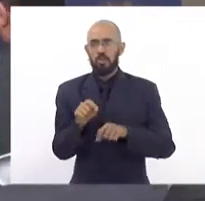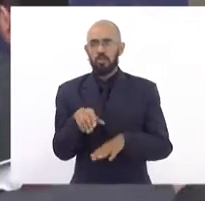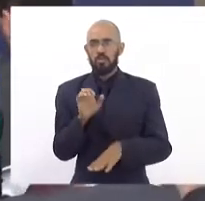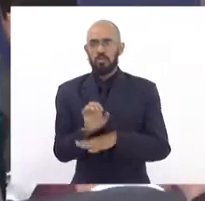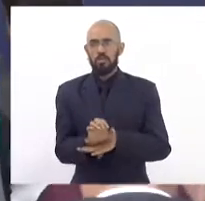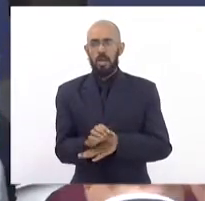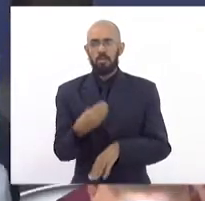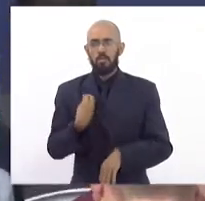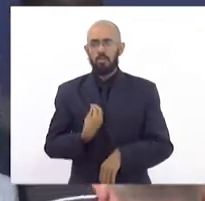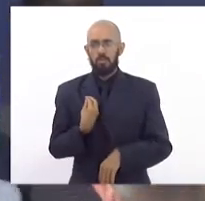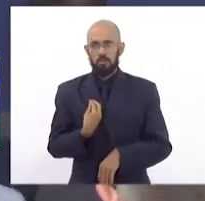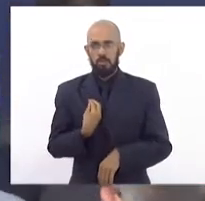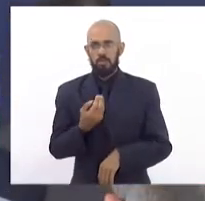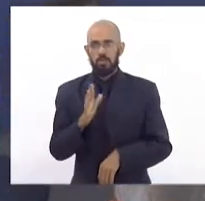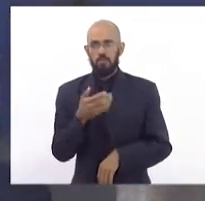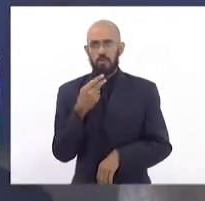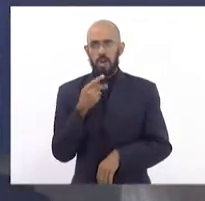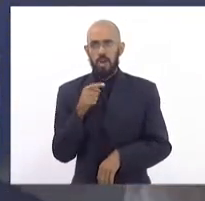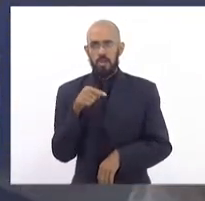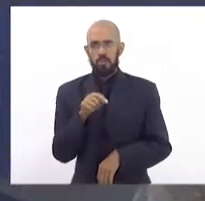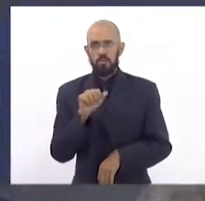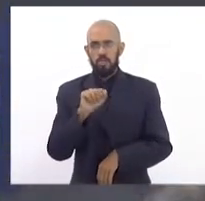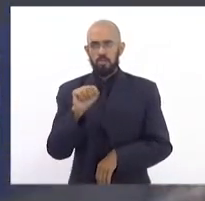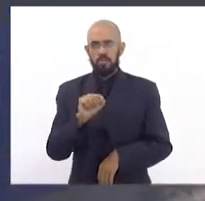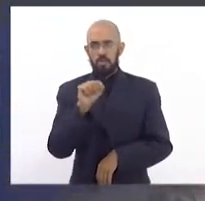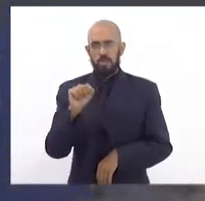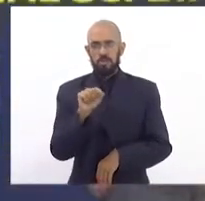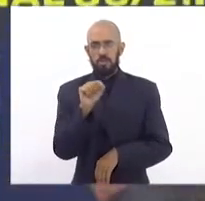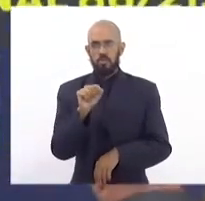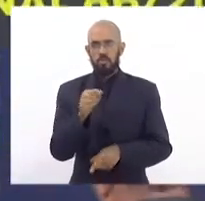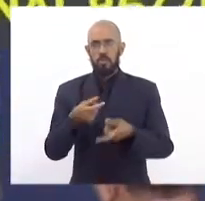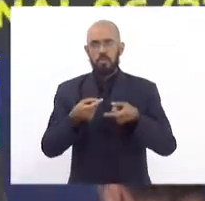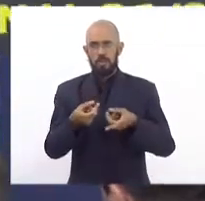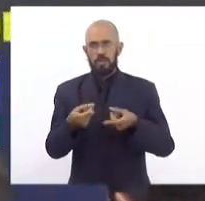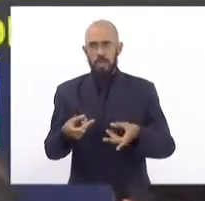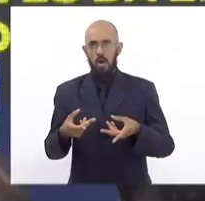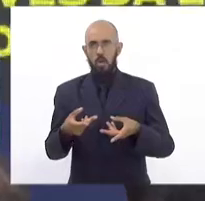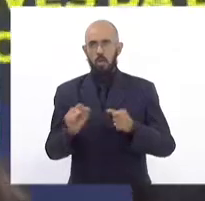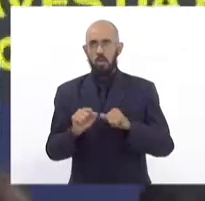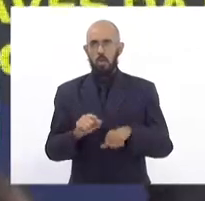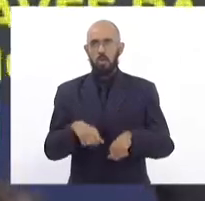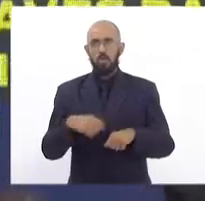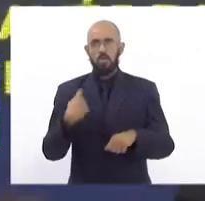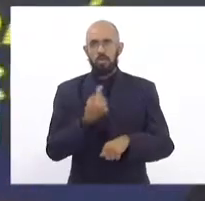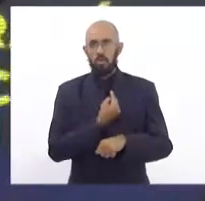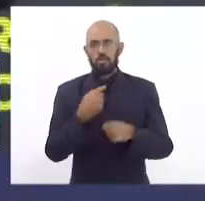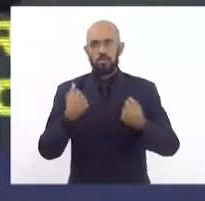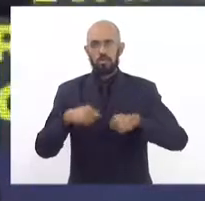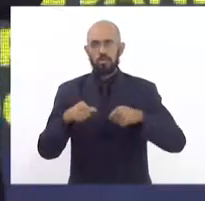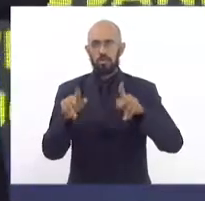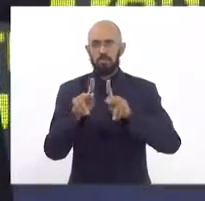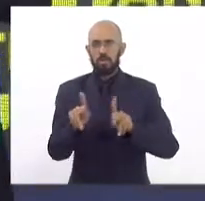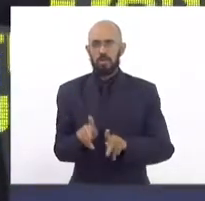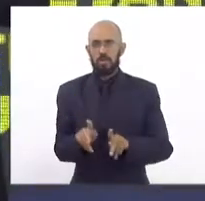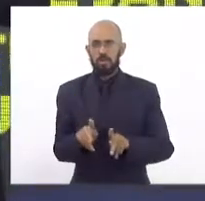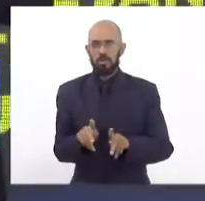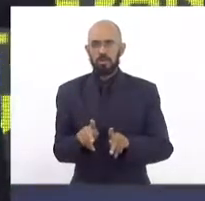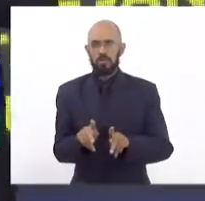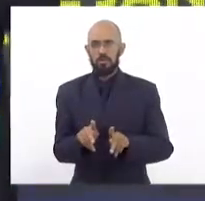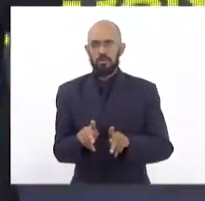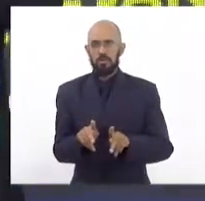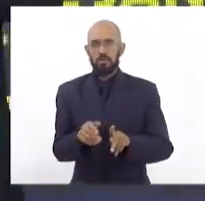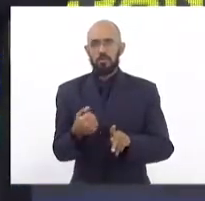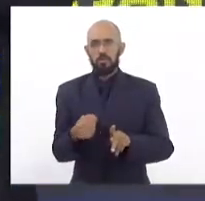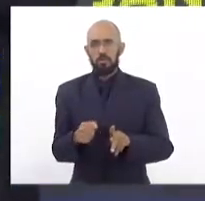eu já disse isso lá na Associação Comercial do nosso querido Josa, precisamos de paz, precisamos só